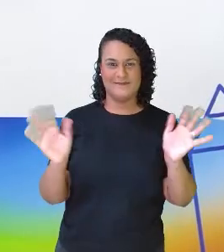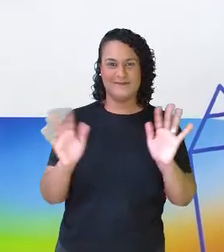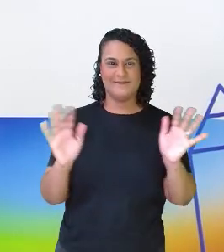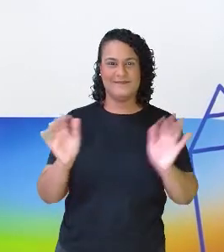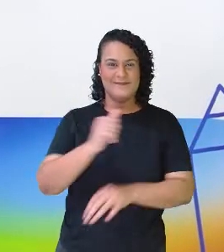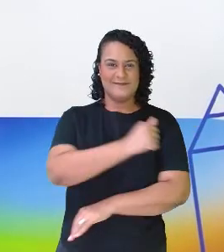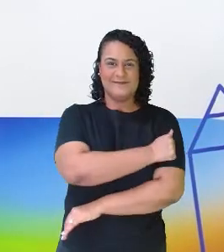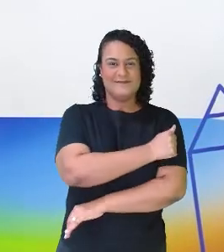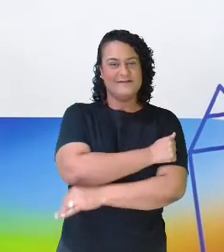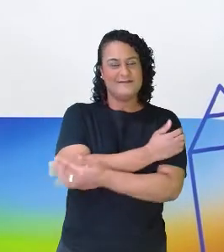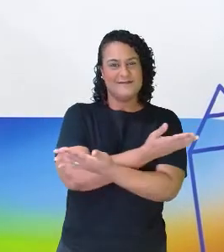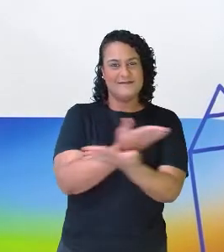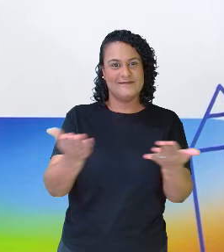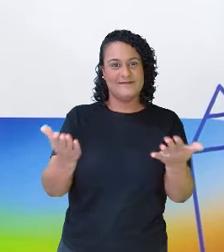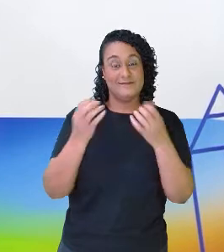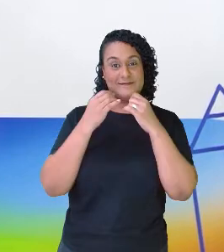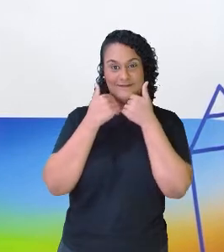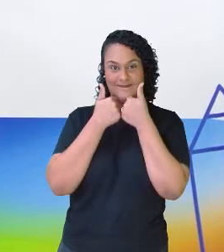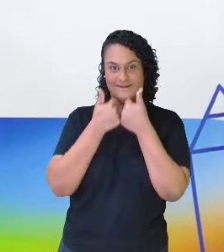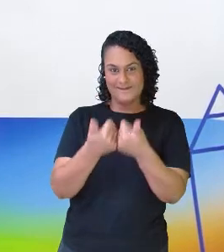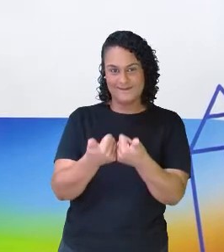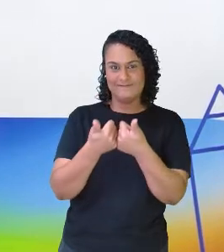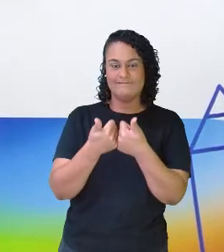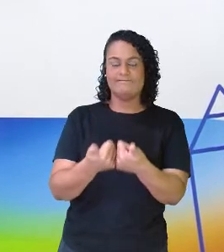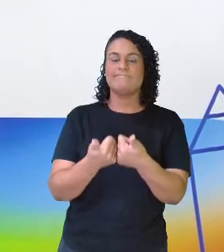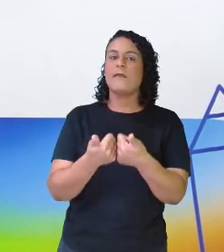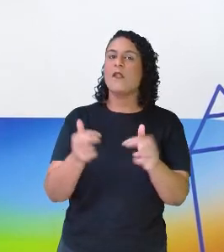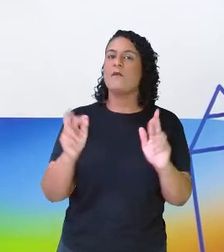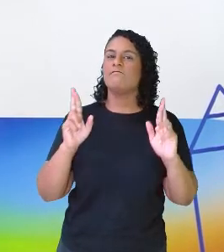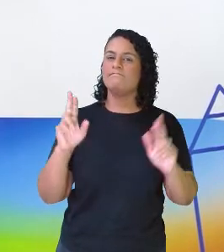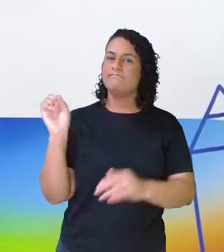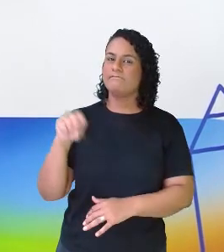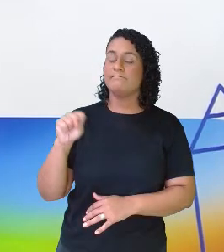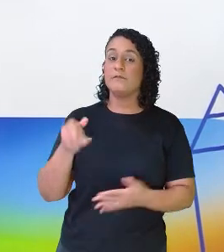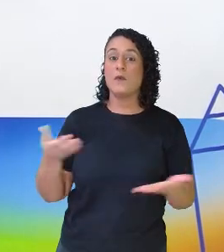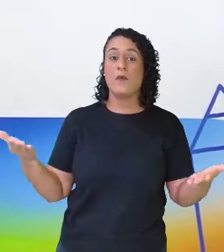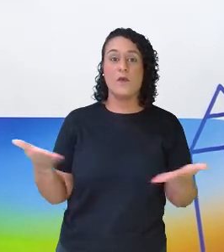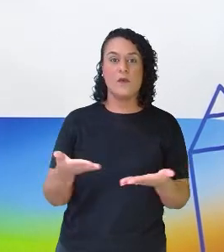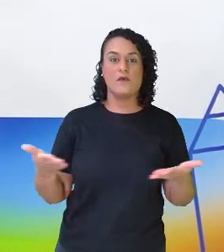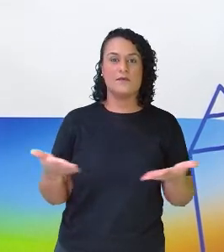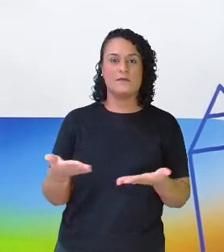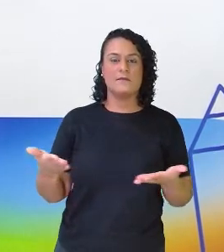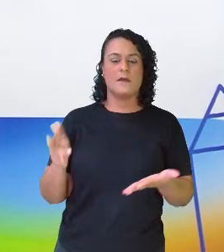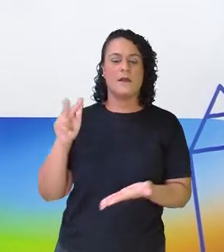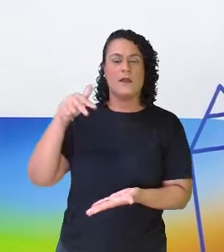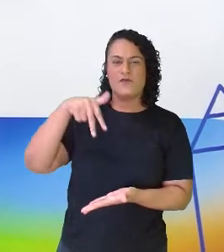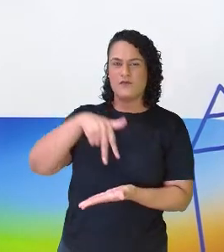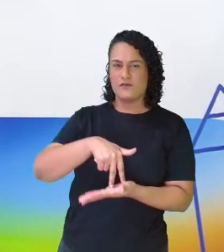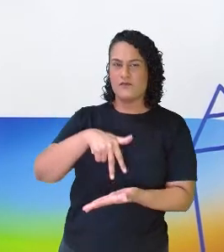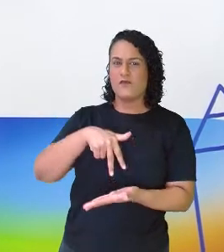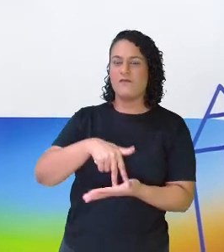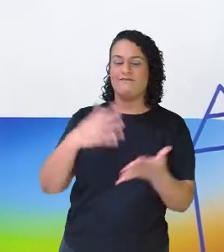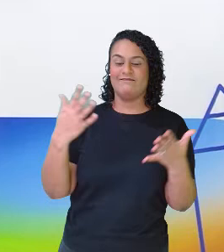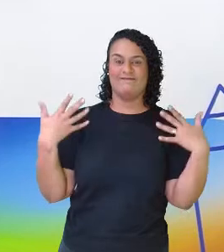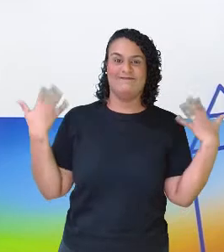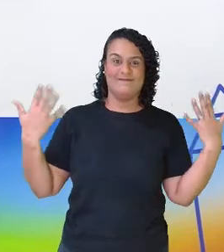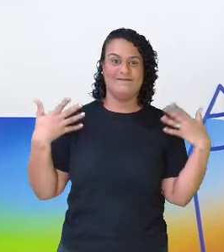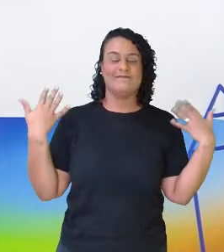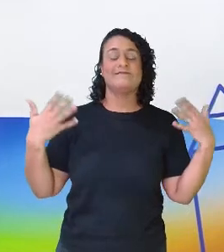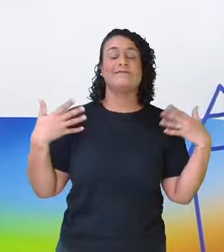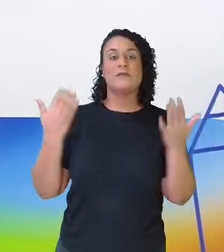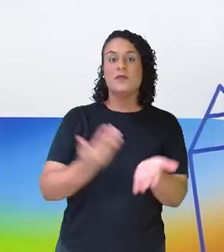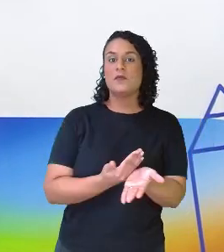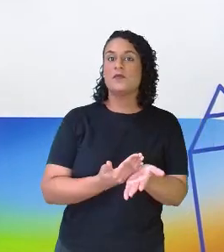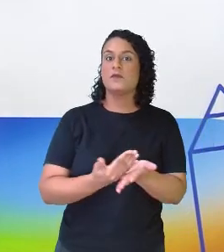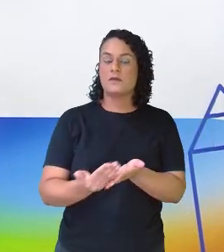Olá, estudantes! Tudo bem com vocês? Espero que sim. Hoje a gente já está aqui, ó, todo pique, a todo vapor, para poder